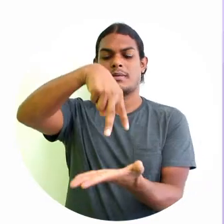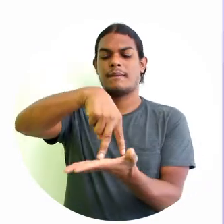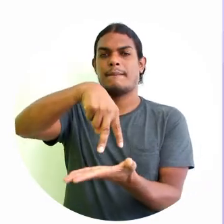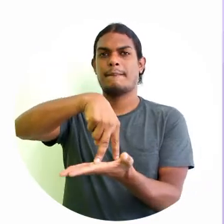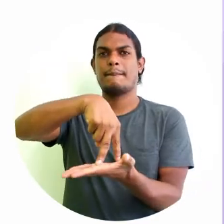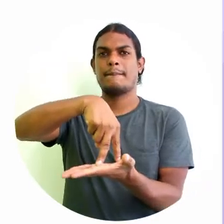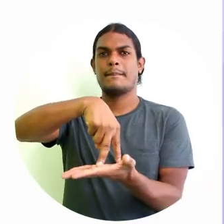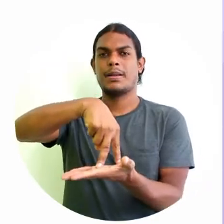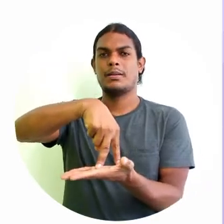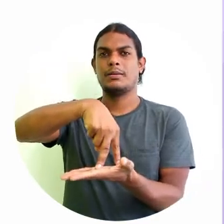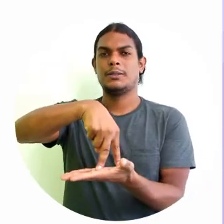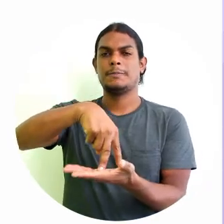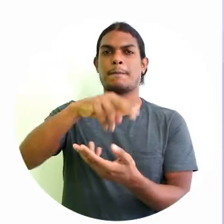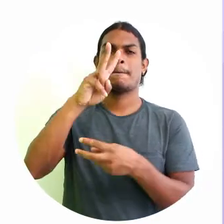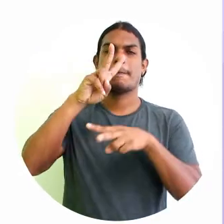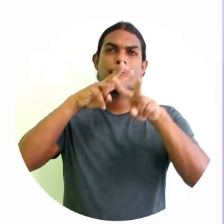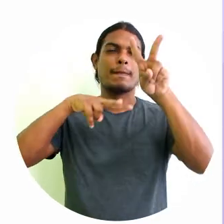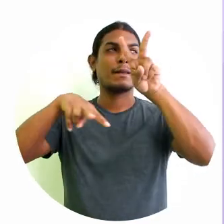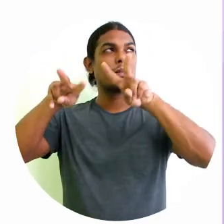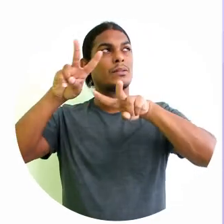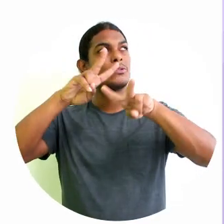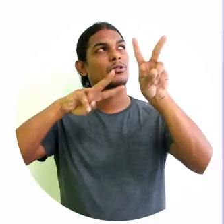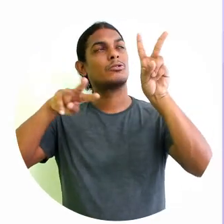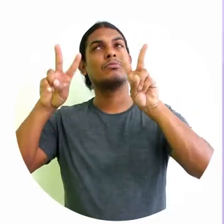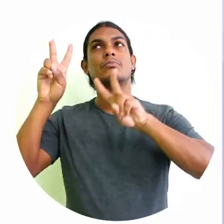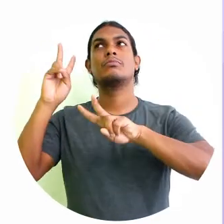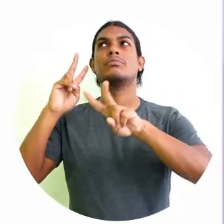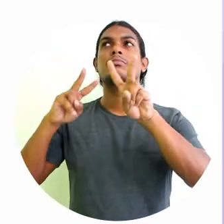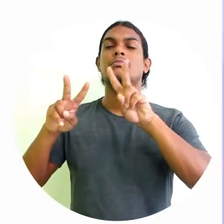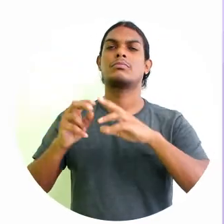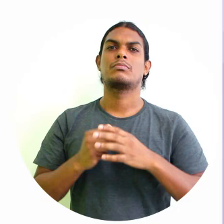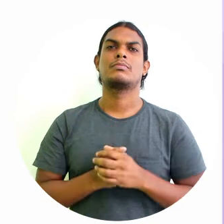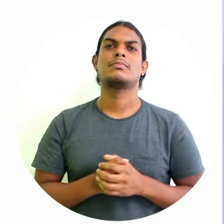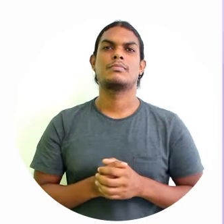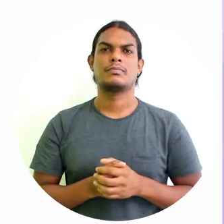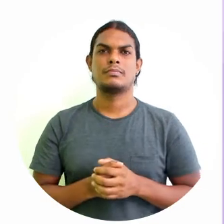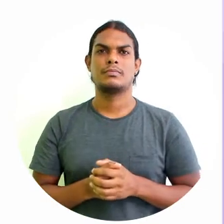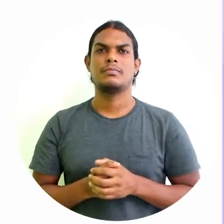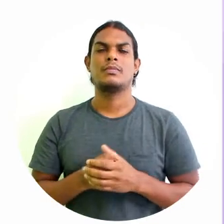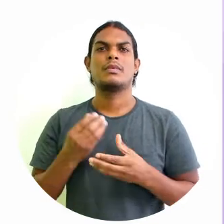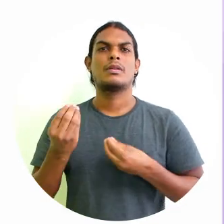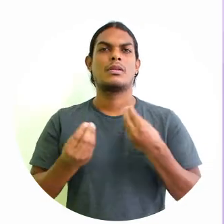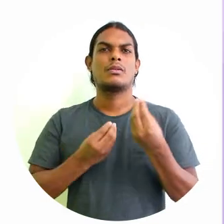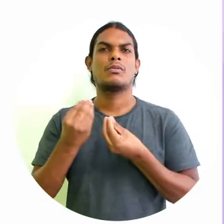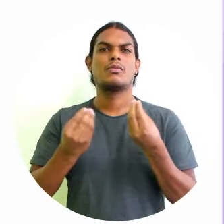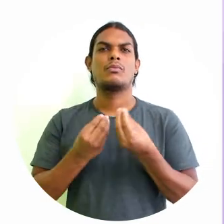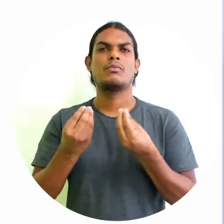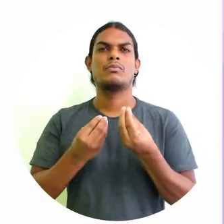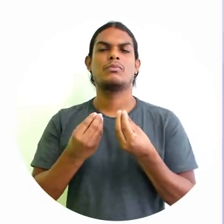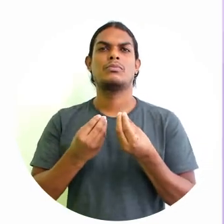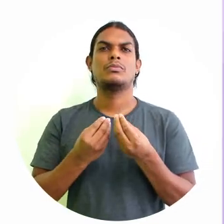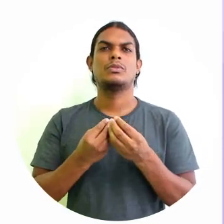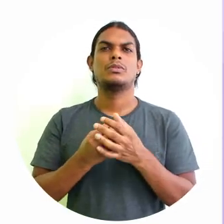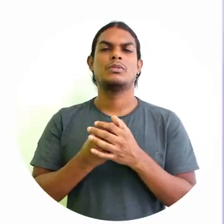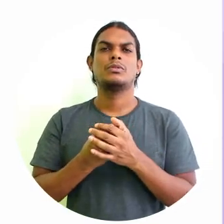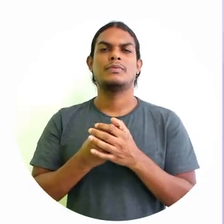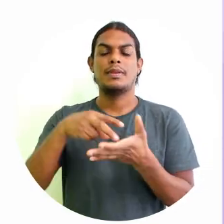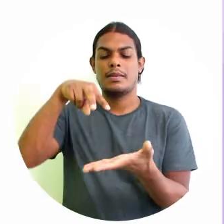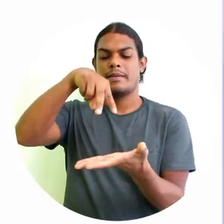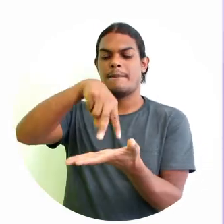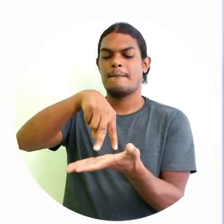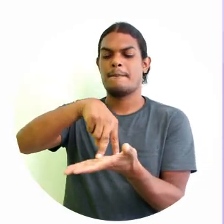ave aqui. Na verdade, a paisagem de fundo é quase como se fosse um outro planeta, mas parece que você está de pé na